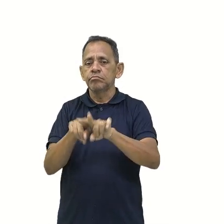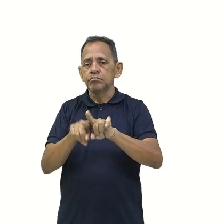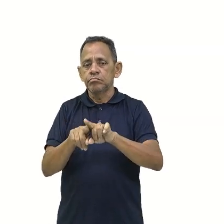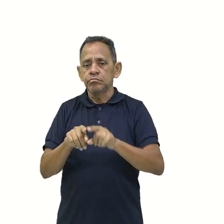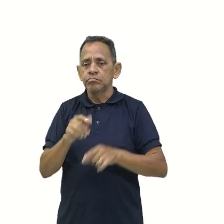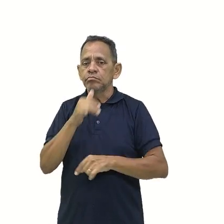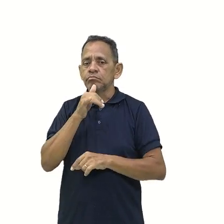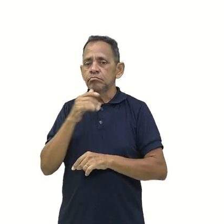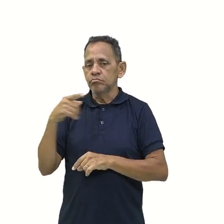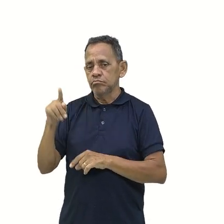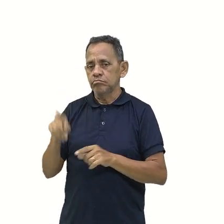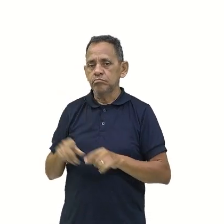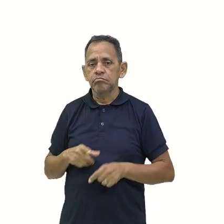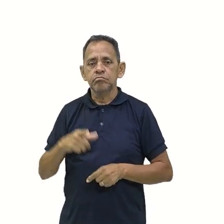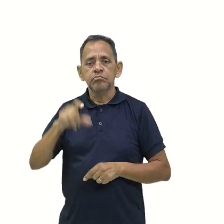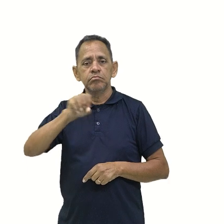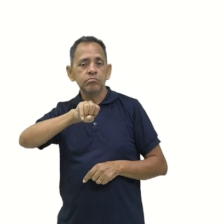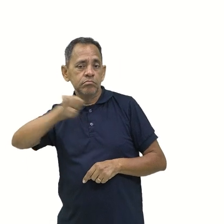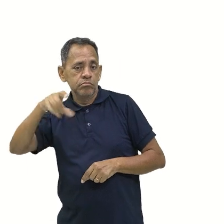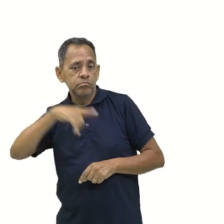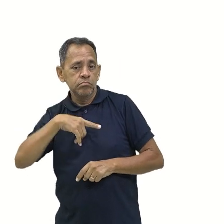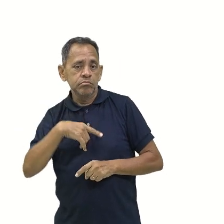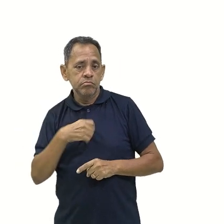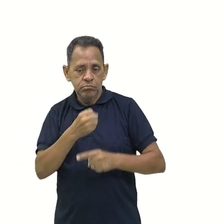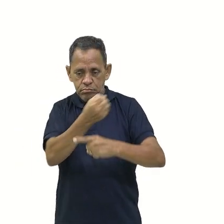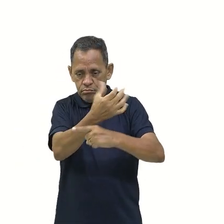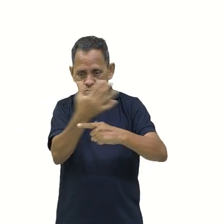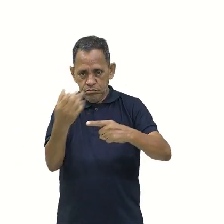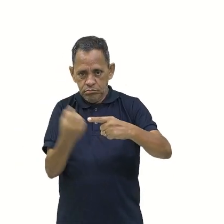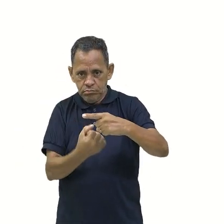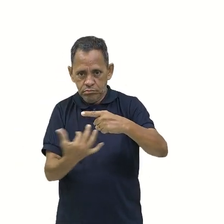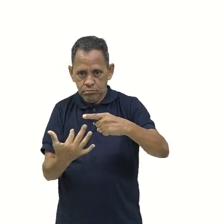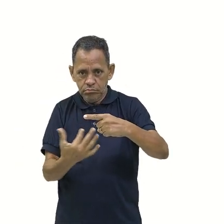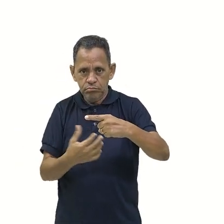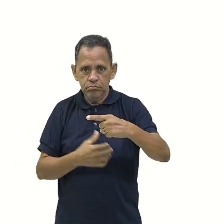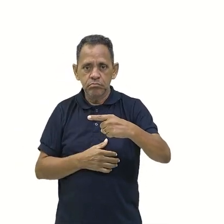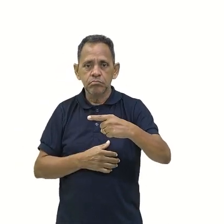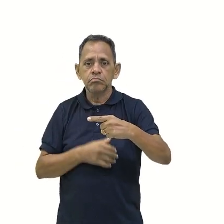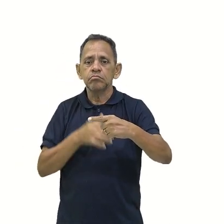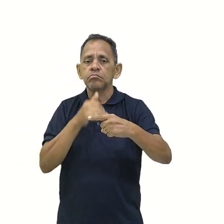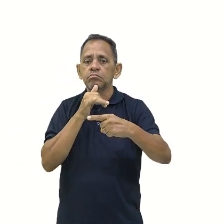eu tivesse uma fração imprópria. Por exemplo,